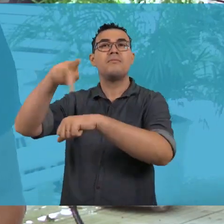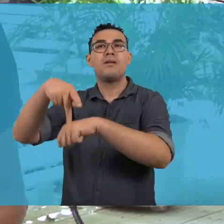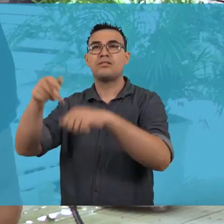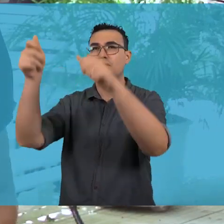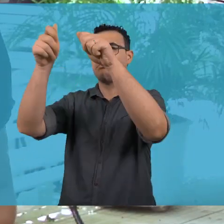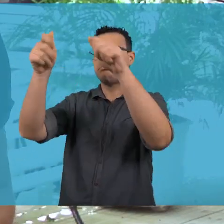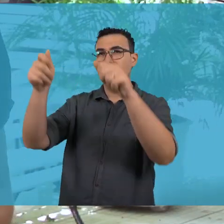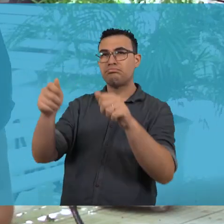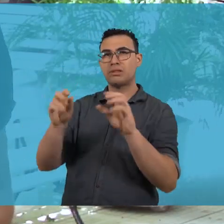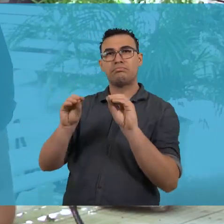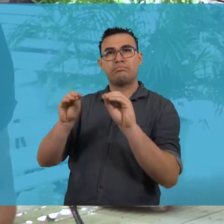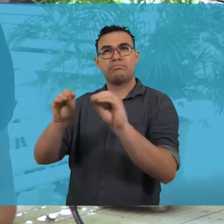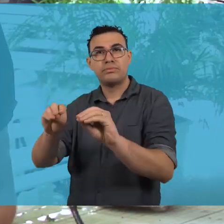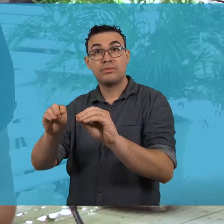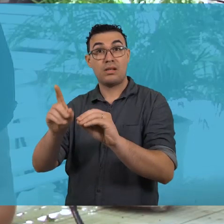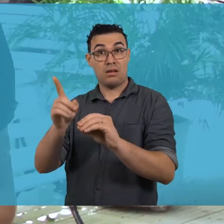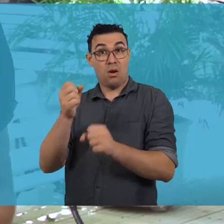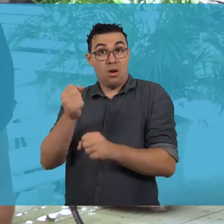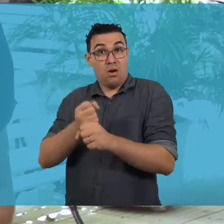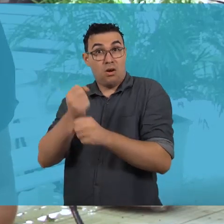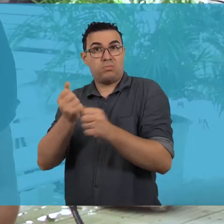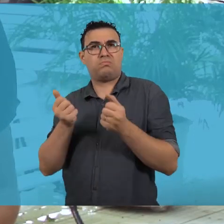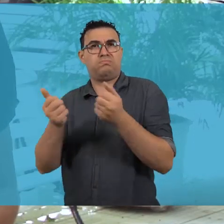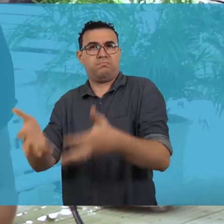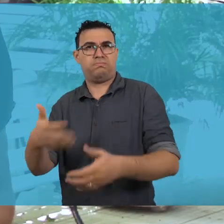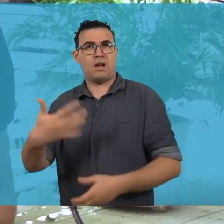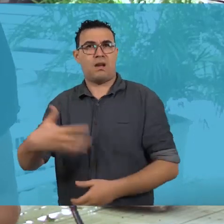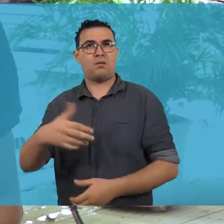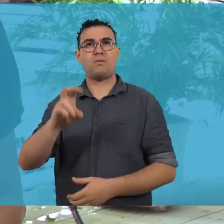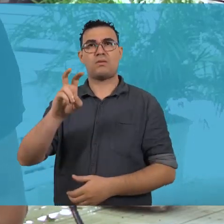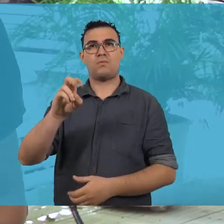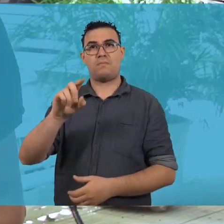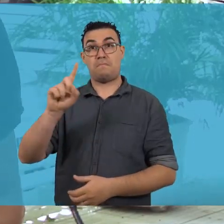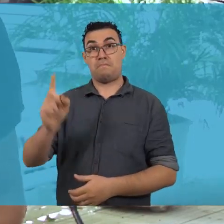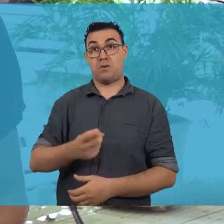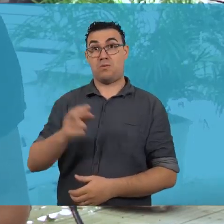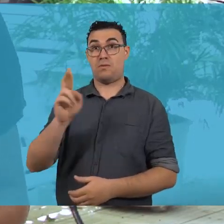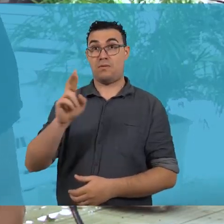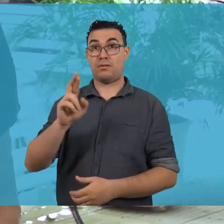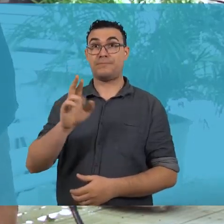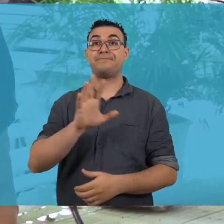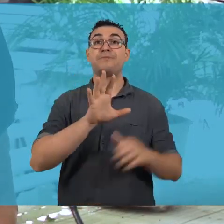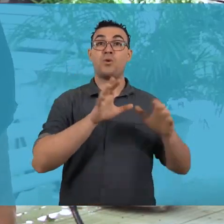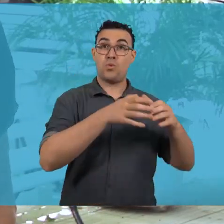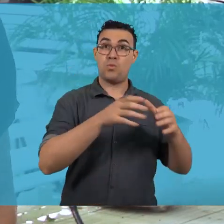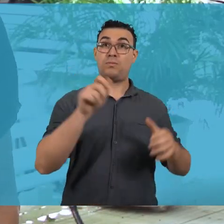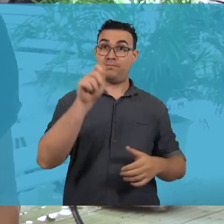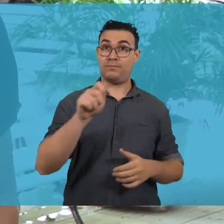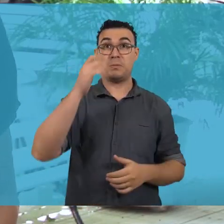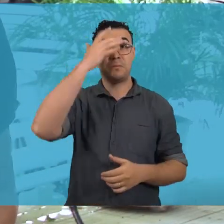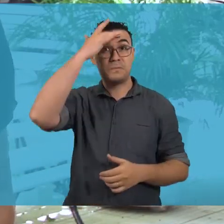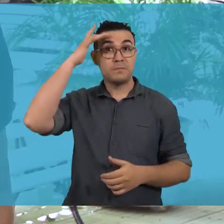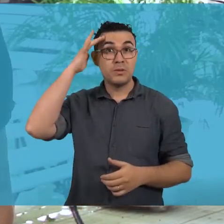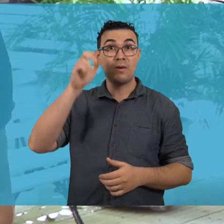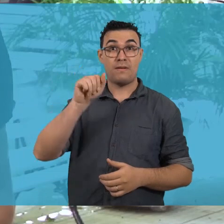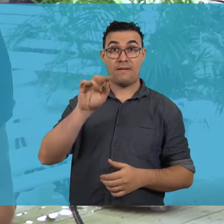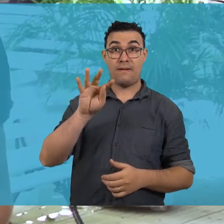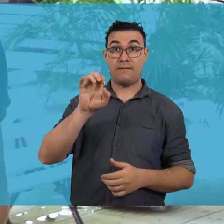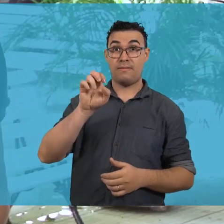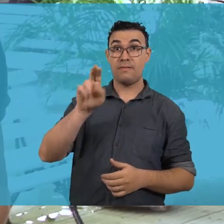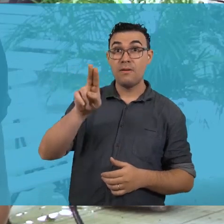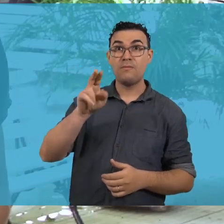Bíblia. A reurbanização do local, que inclui a obra polêmica, custou mais de 50 milhões de reais. A Associação Brasileira de Ateus e